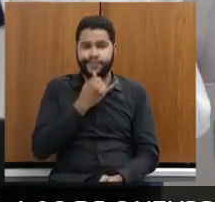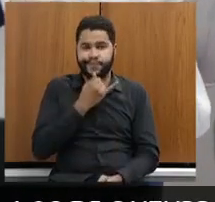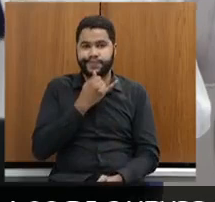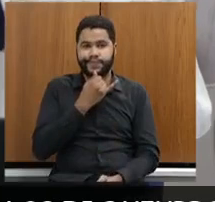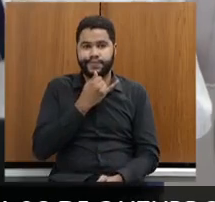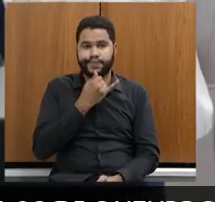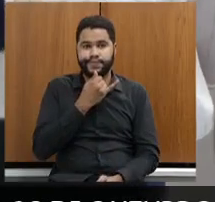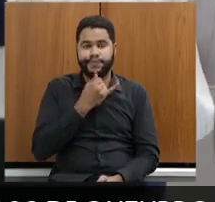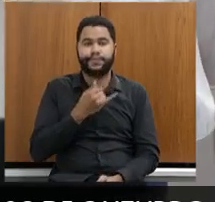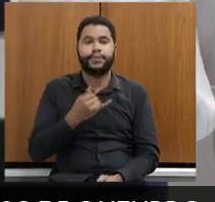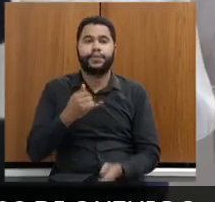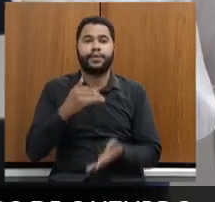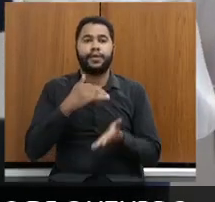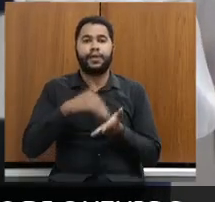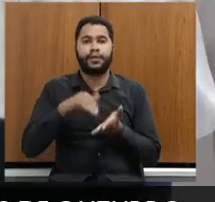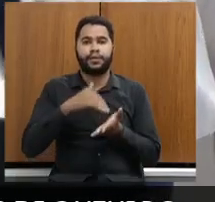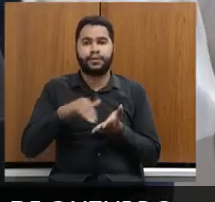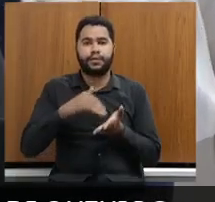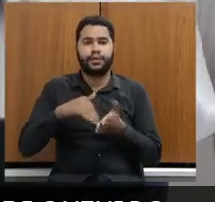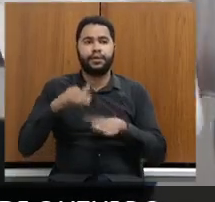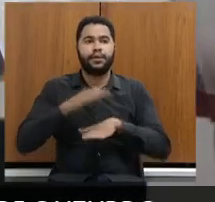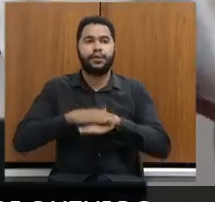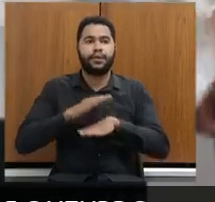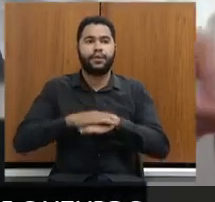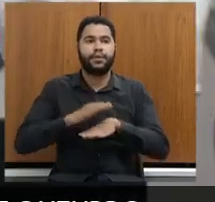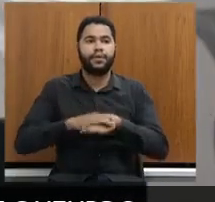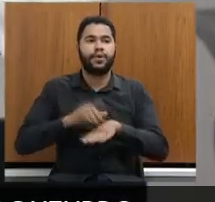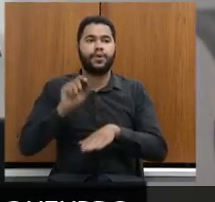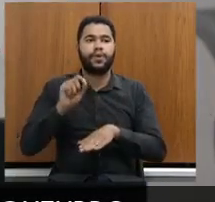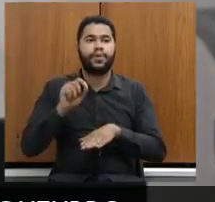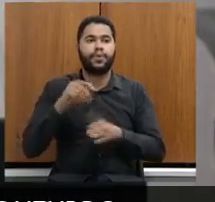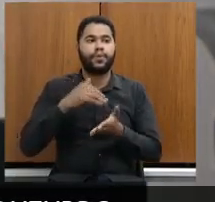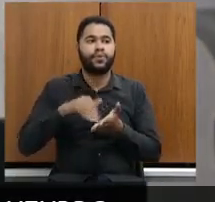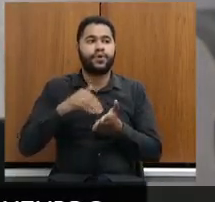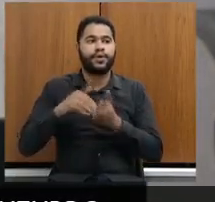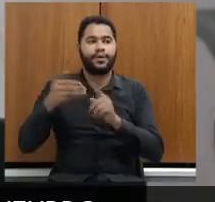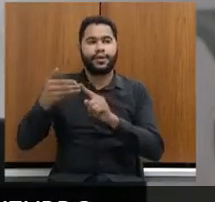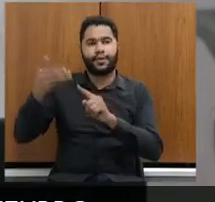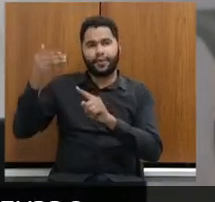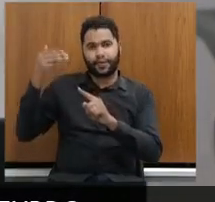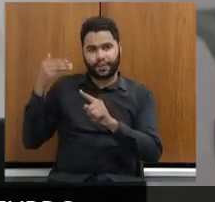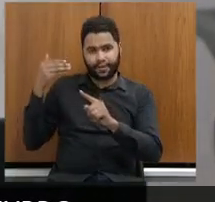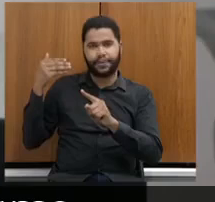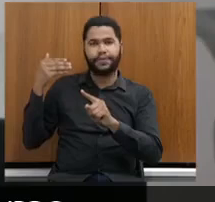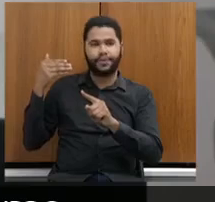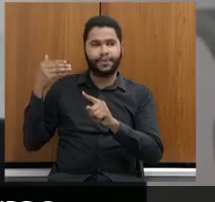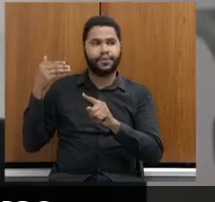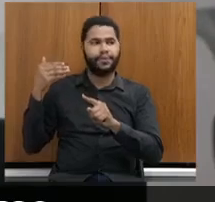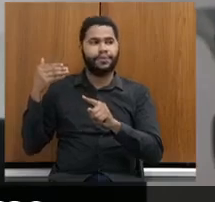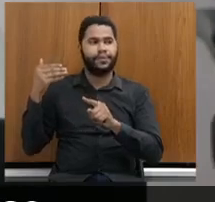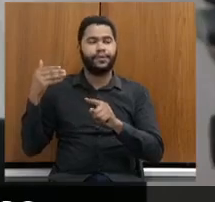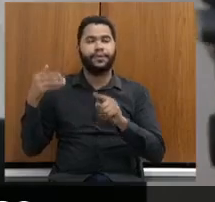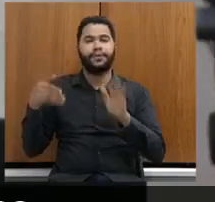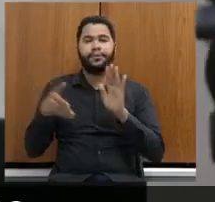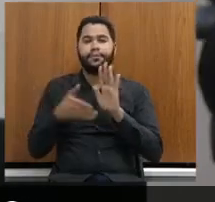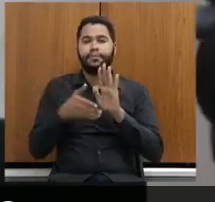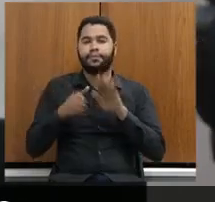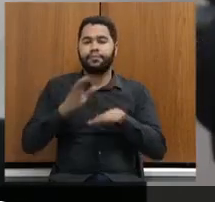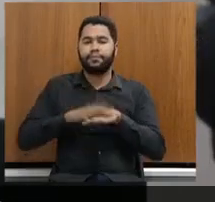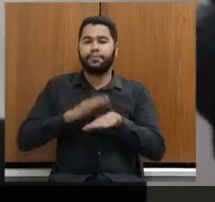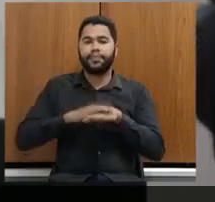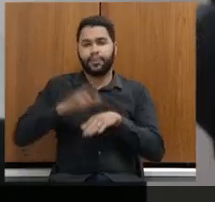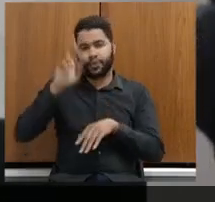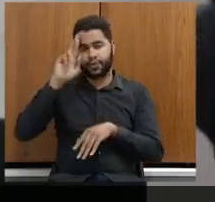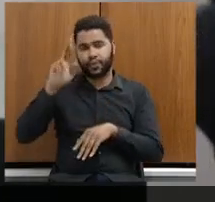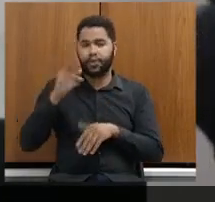a secretaria desde a desde a o secretário anterior ao o senhor